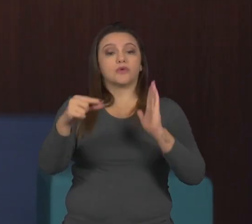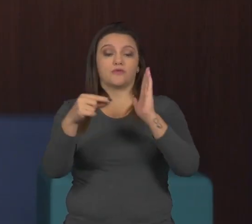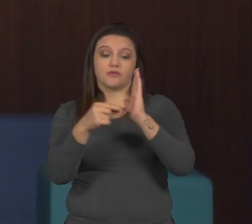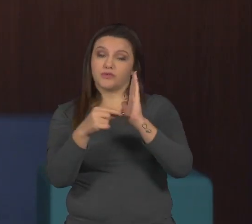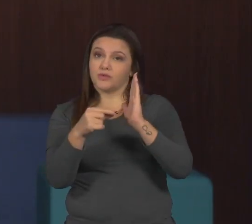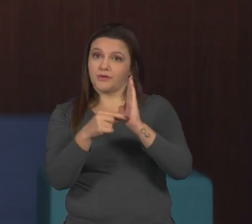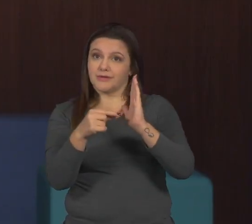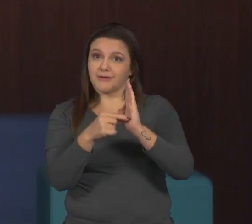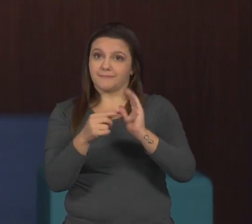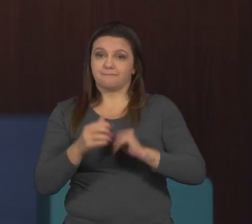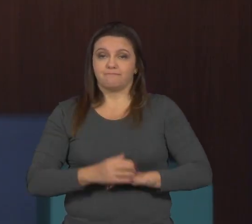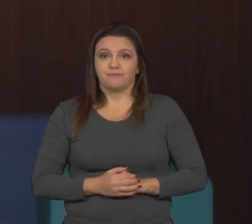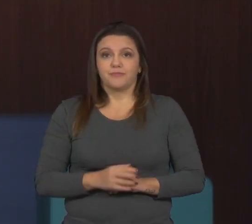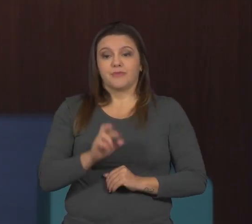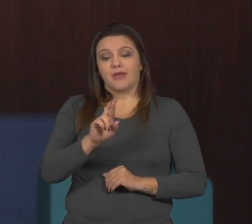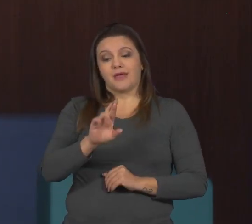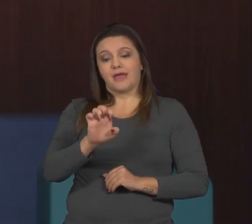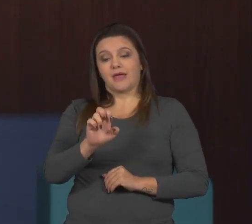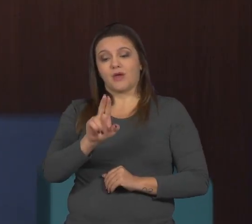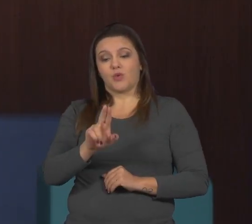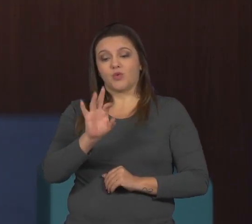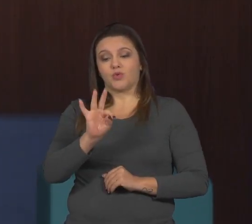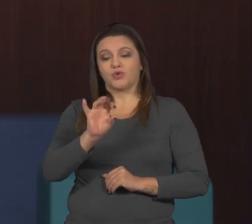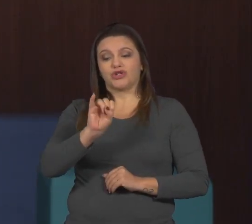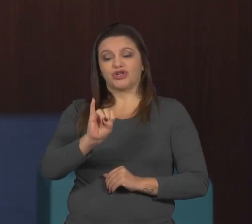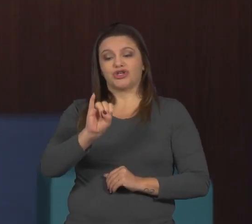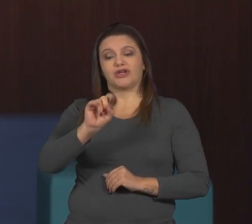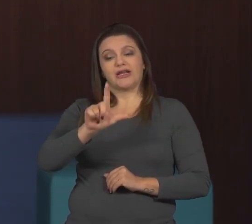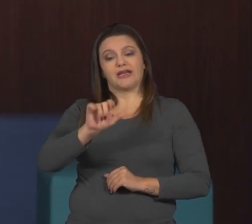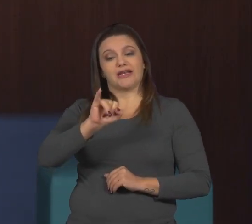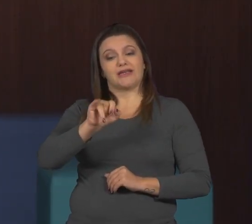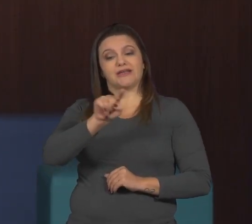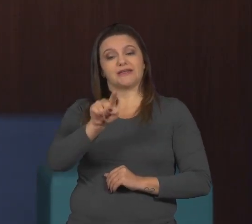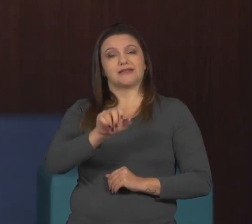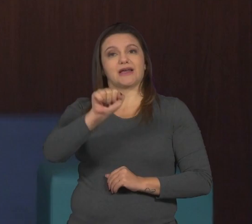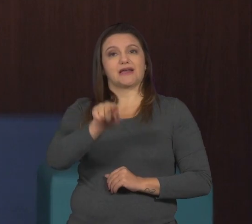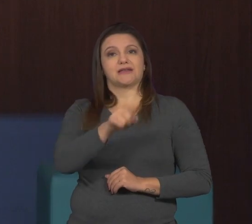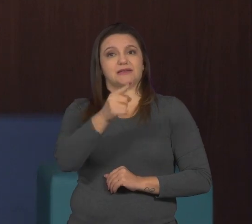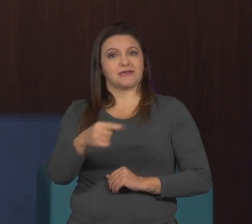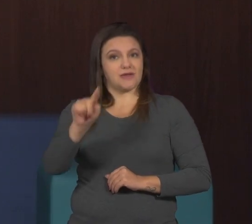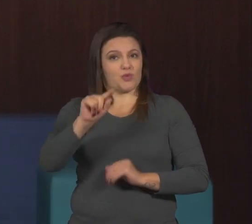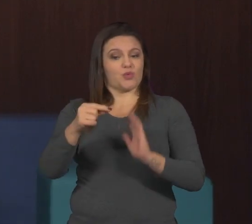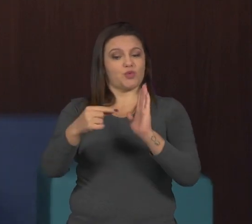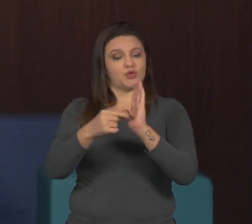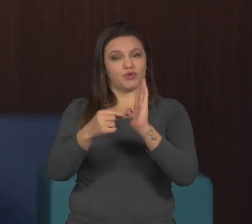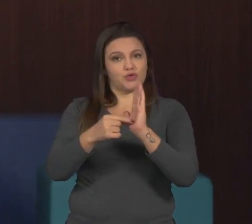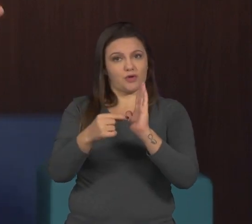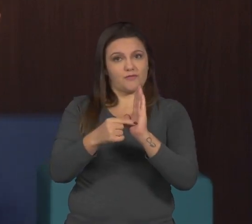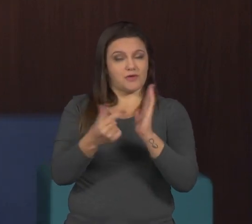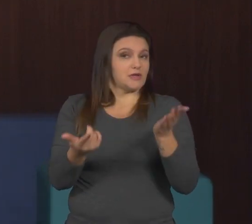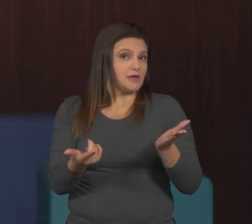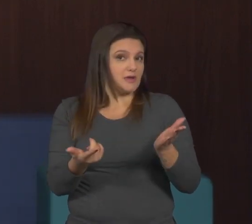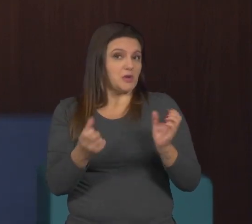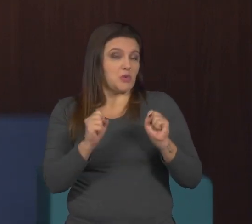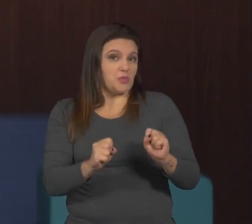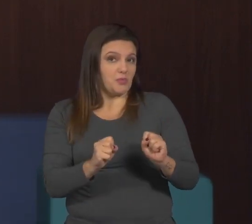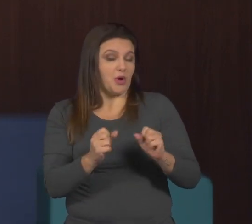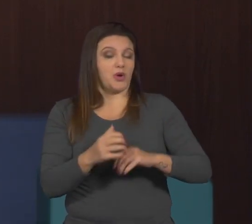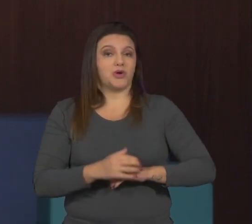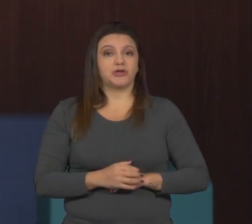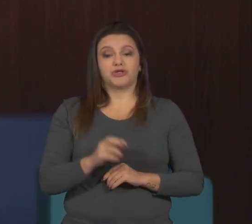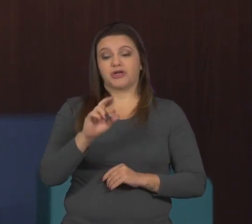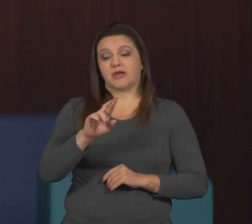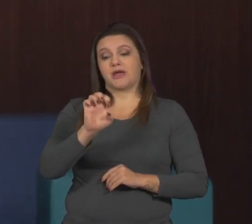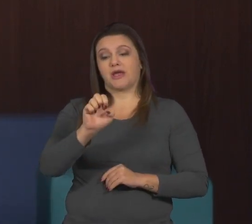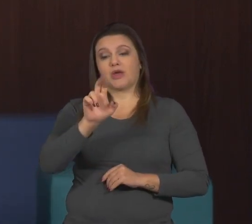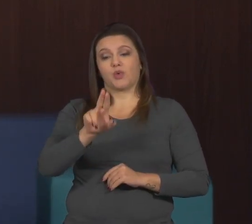Ou a reutilização de software, depende do autor. Em português, pode falar reuso ou